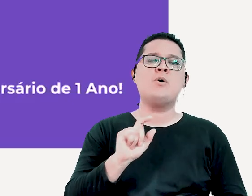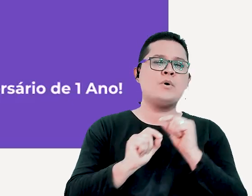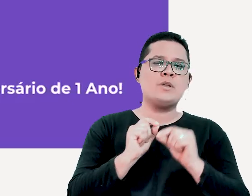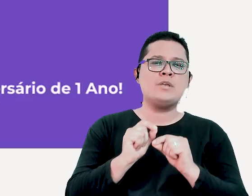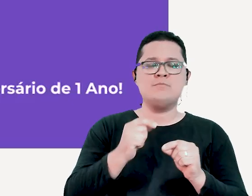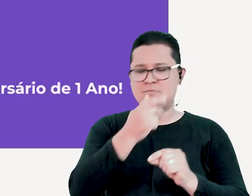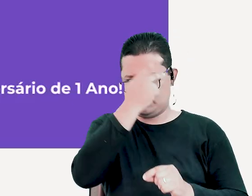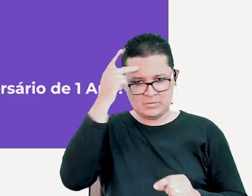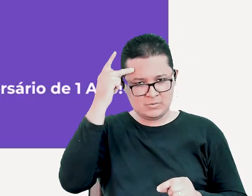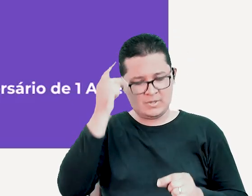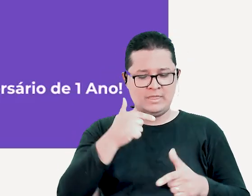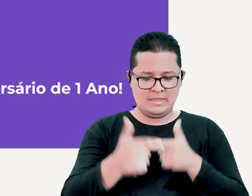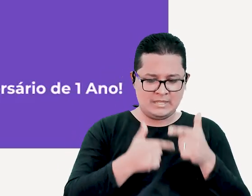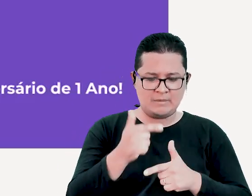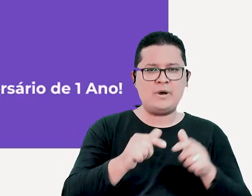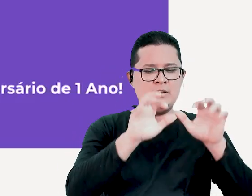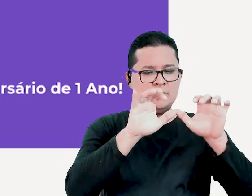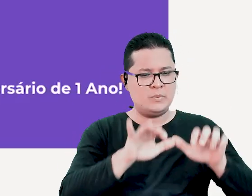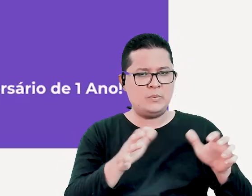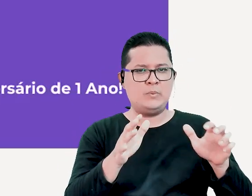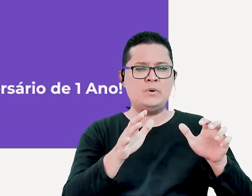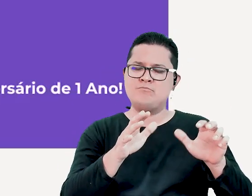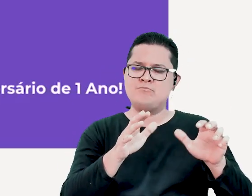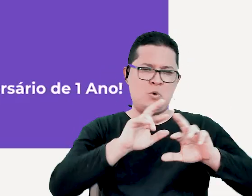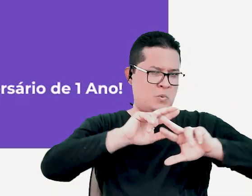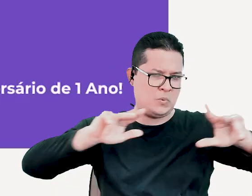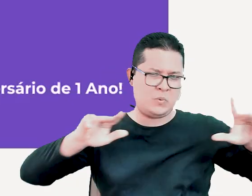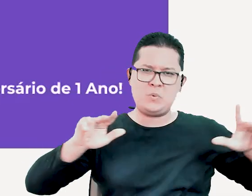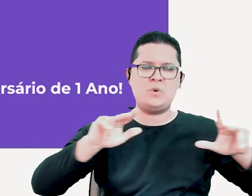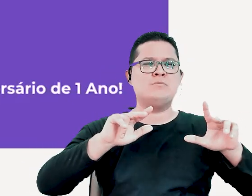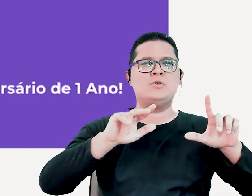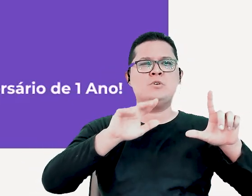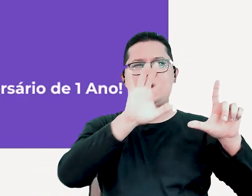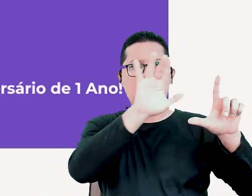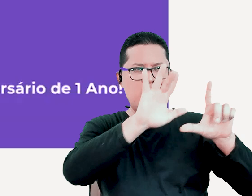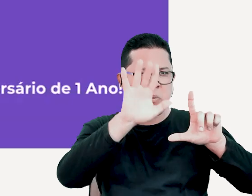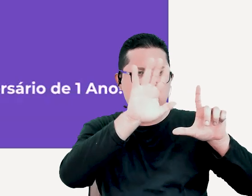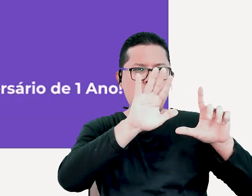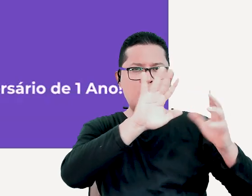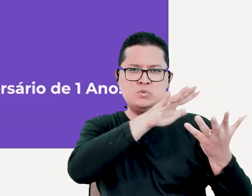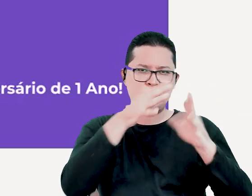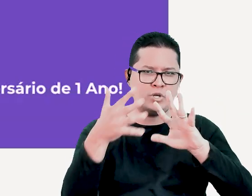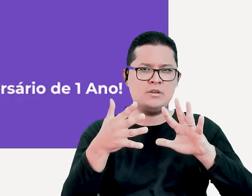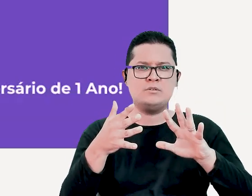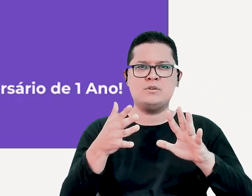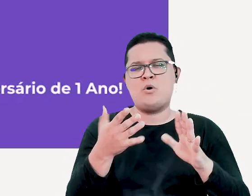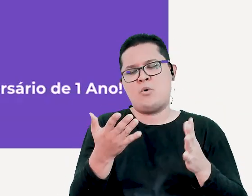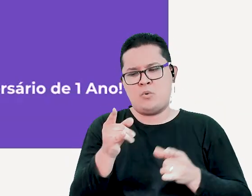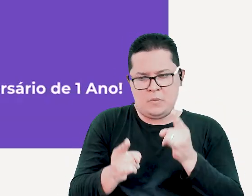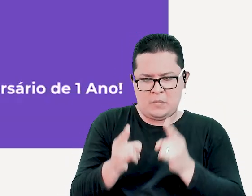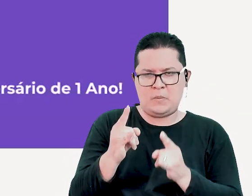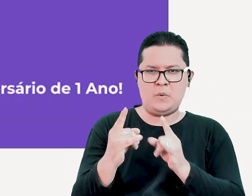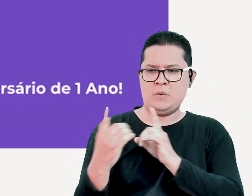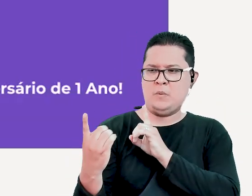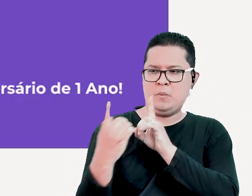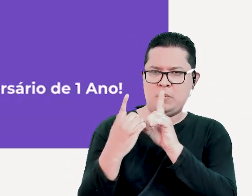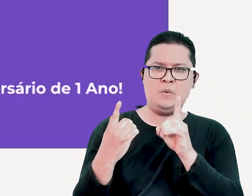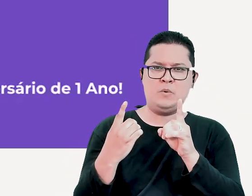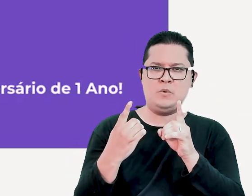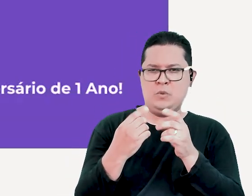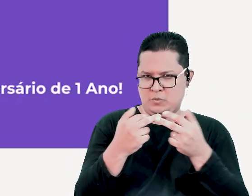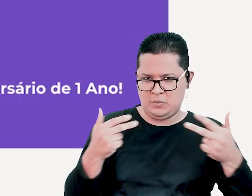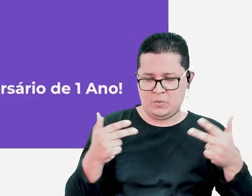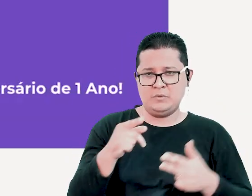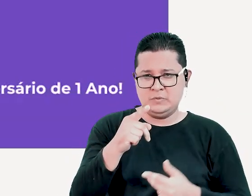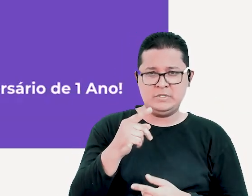Se você escreve para interfaces digitais, chatbots, se você também trabalha na área do marketing, se interessa por essa escrita mais focada na